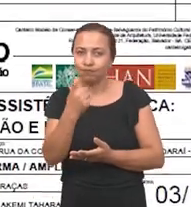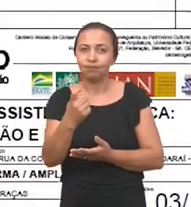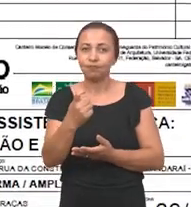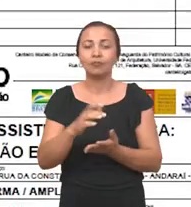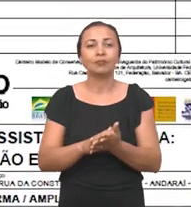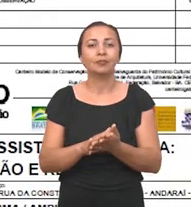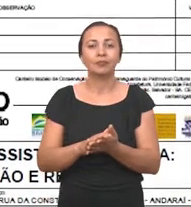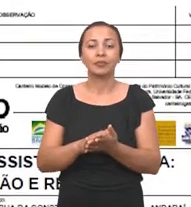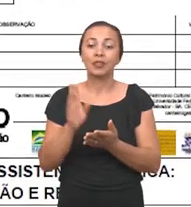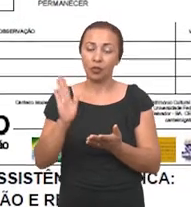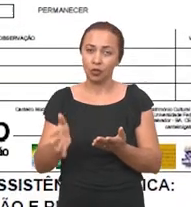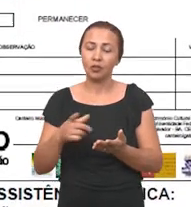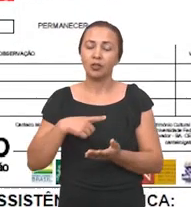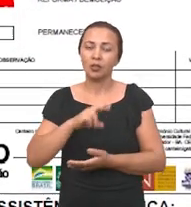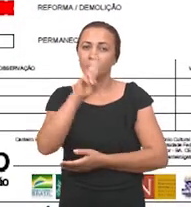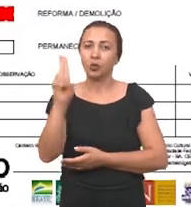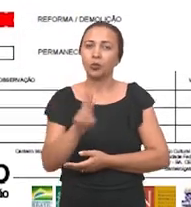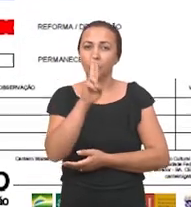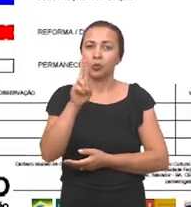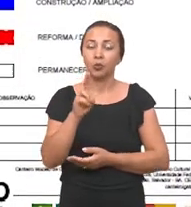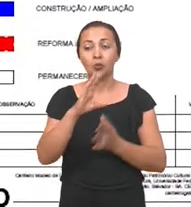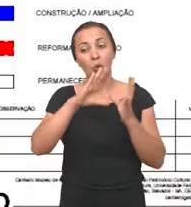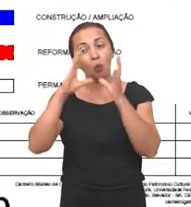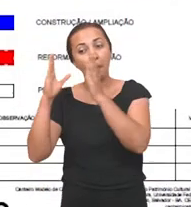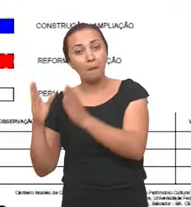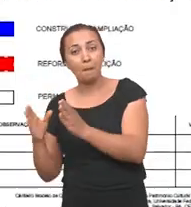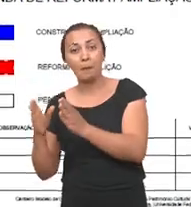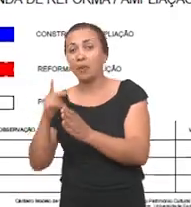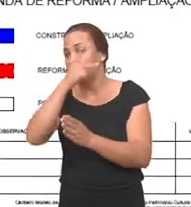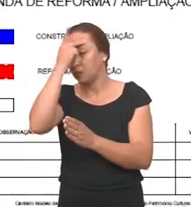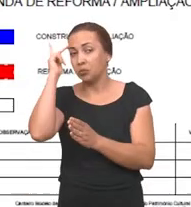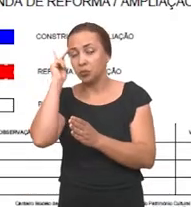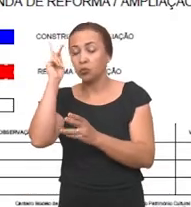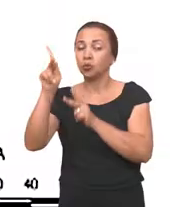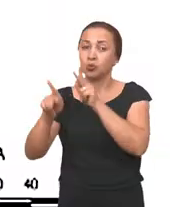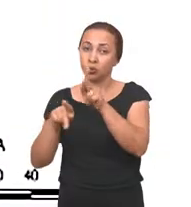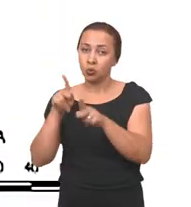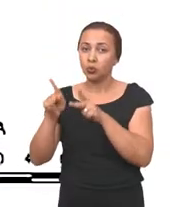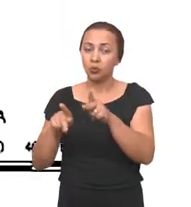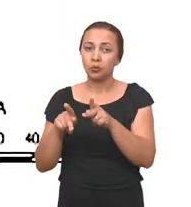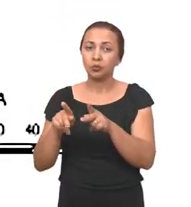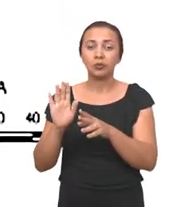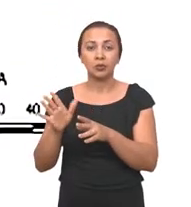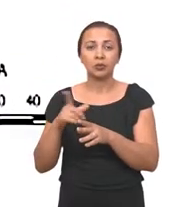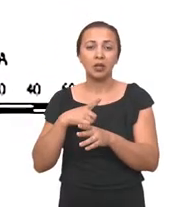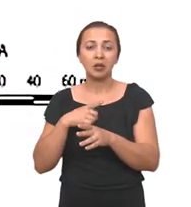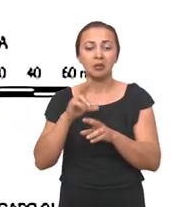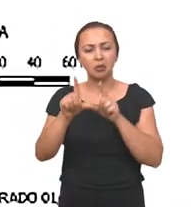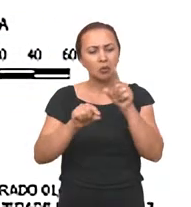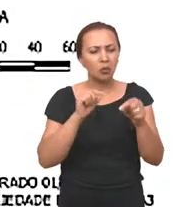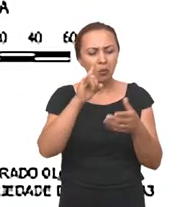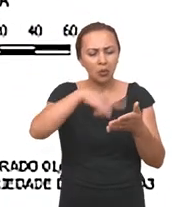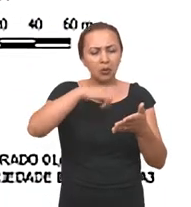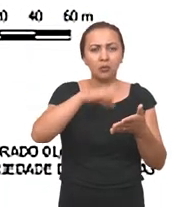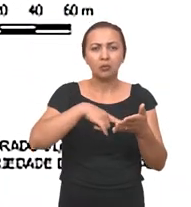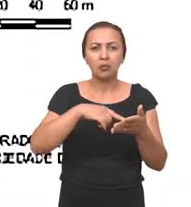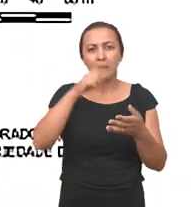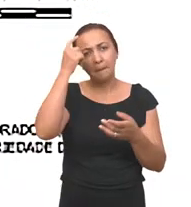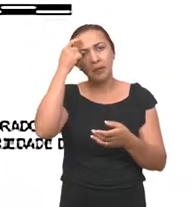descentralizadas, algumas que inclusive já estão em uso por parte dos moradores de Gatu, documentando isso para gerar uma espécie de